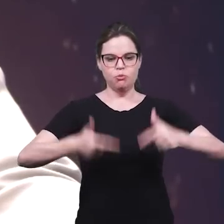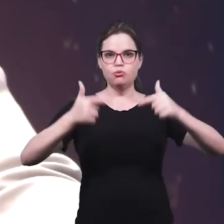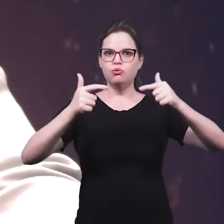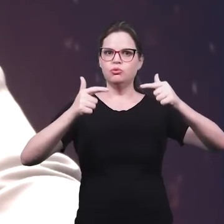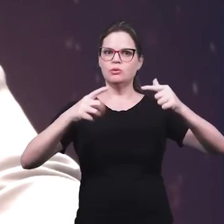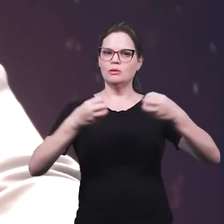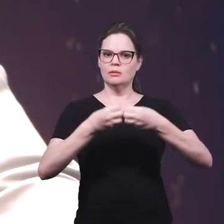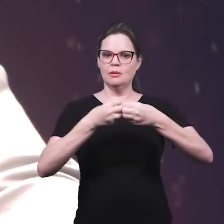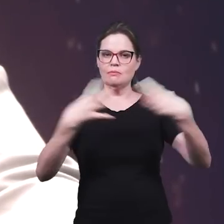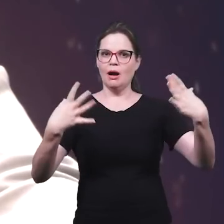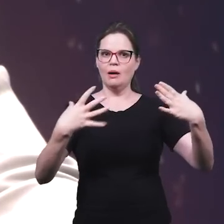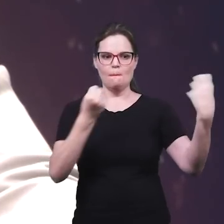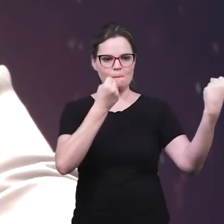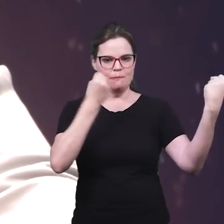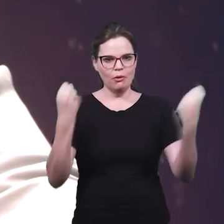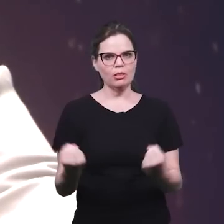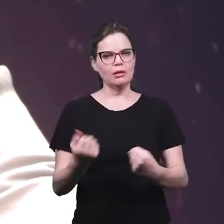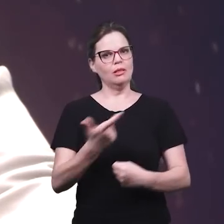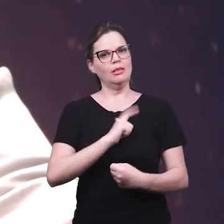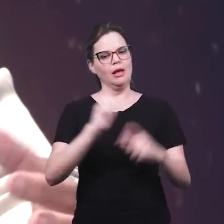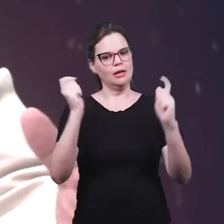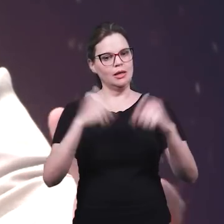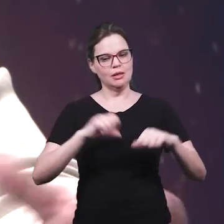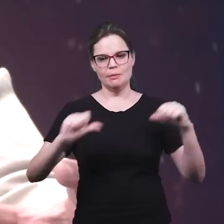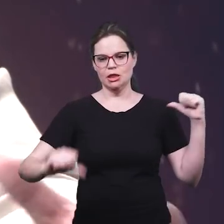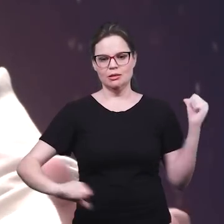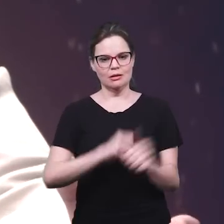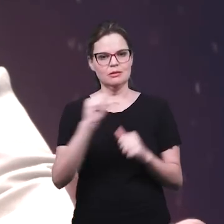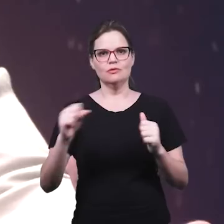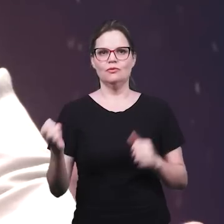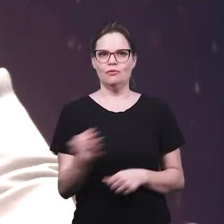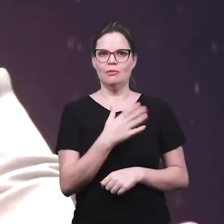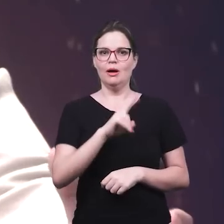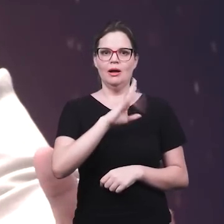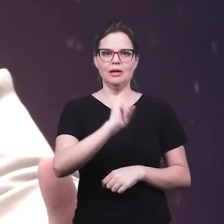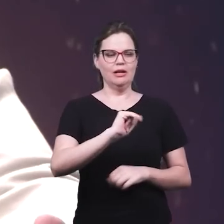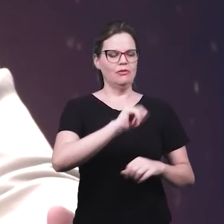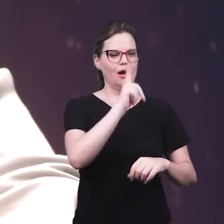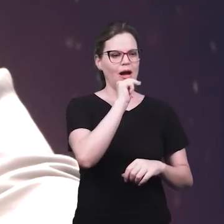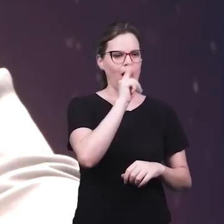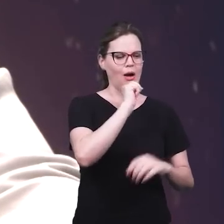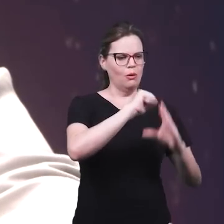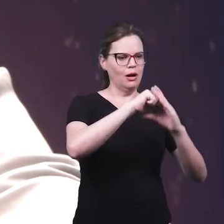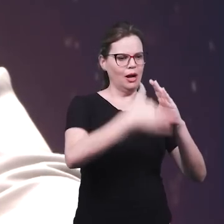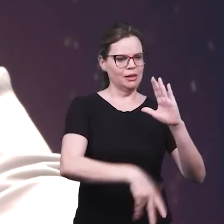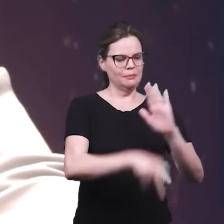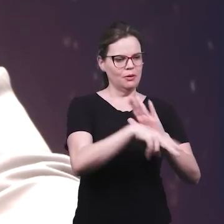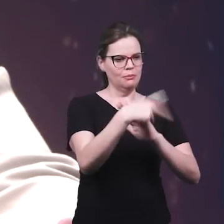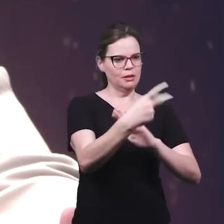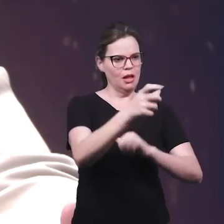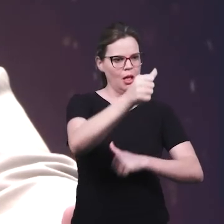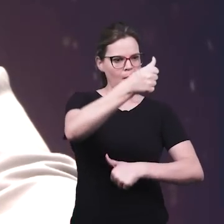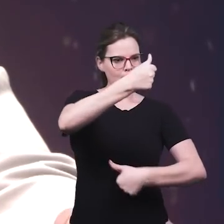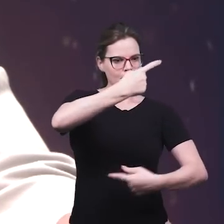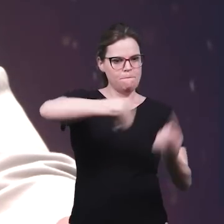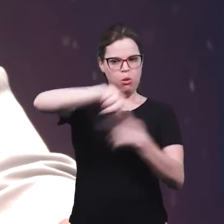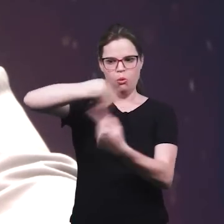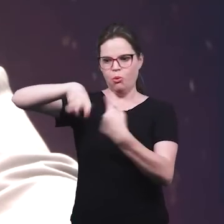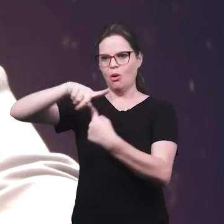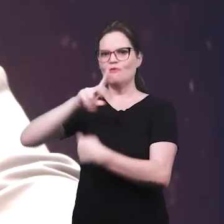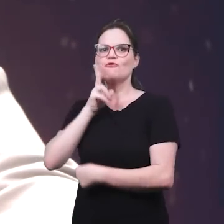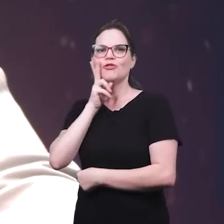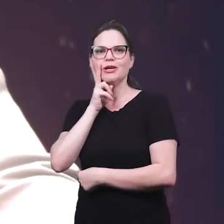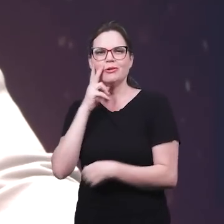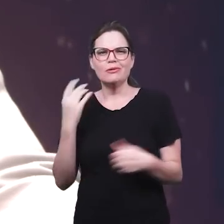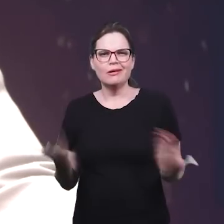coisas, para mudar todas as coisas, e ele vai mudar as características dessa água, né? A água, ela profeticamente ela fala para nós